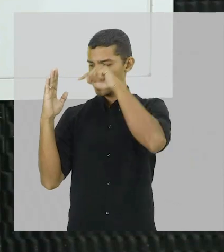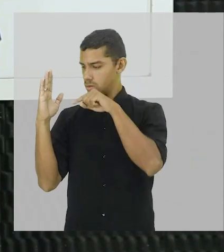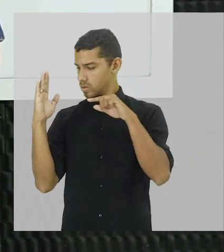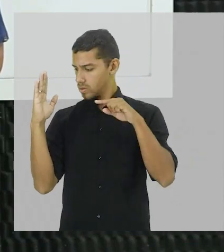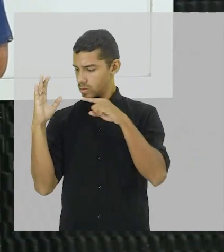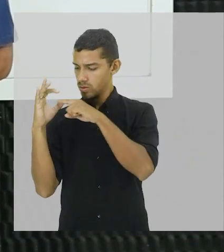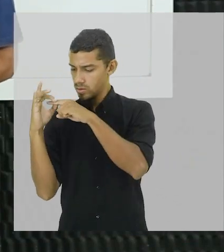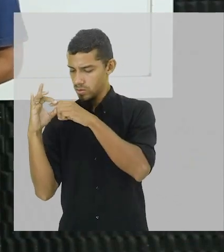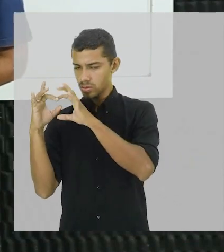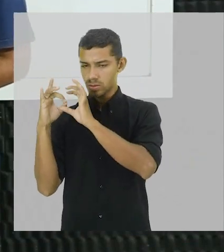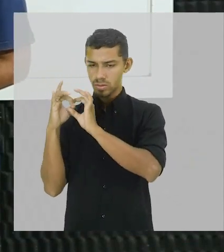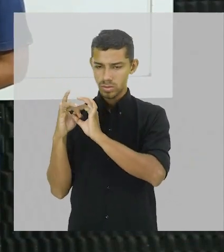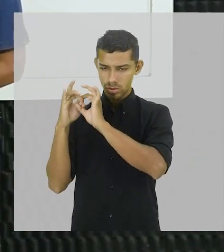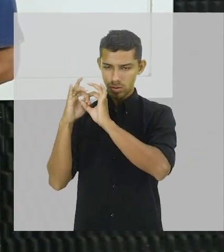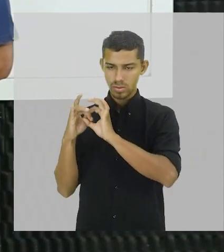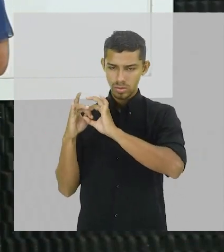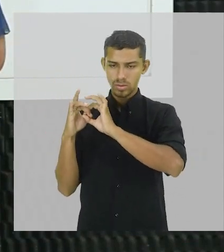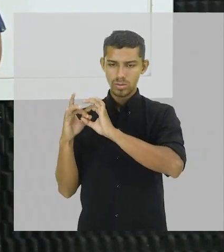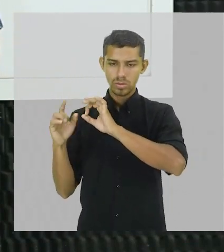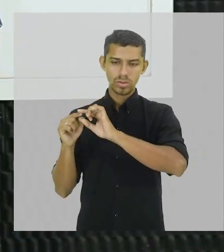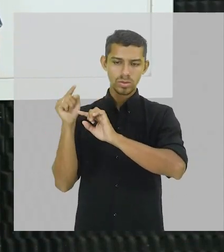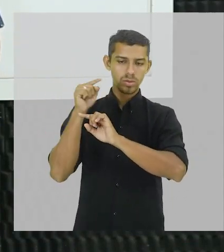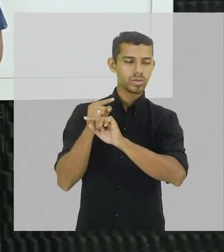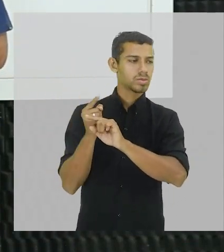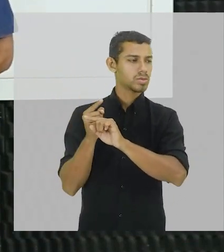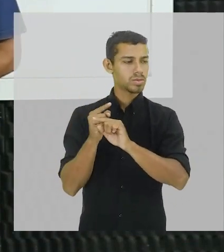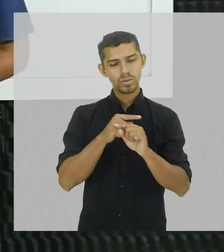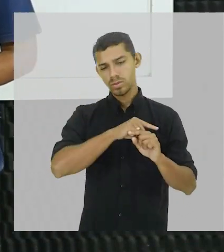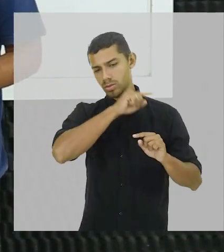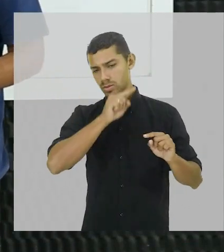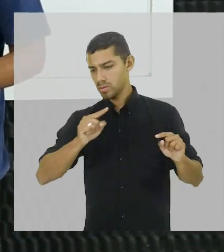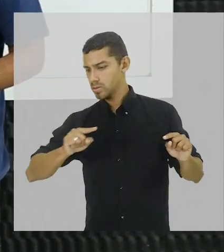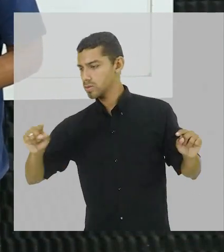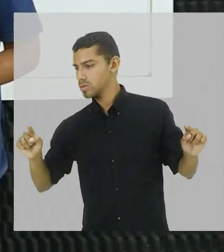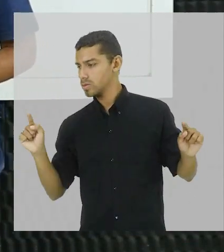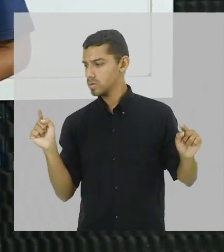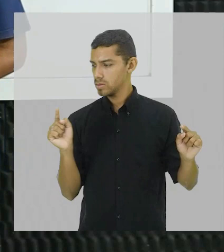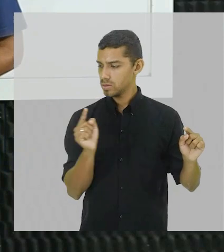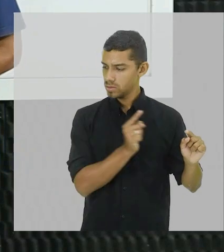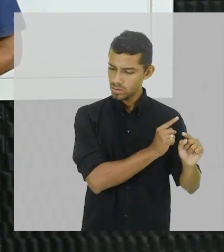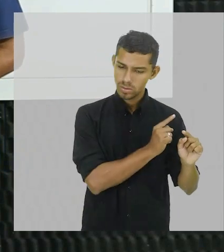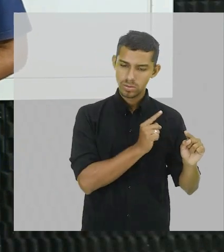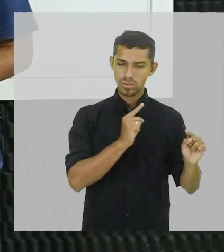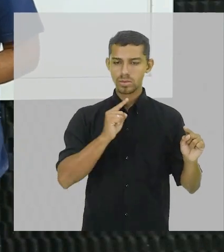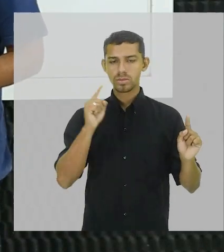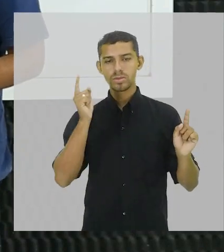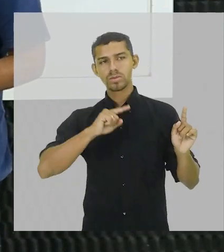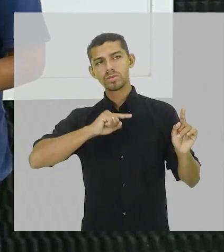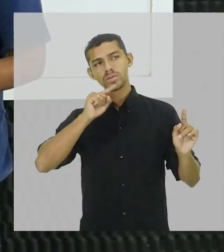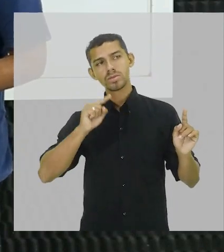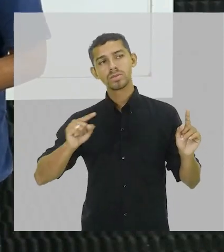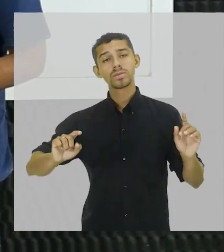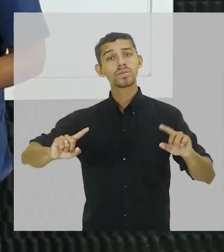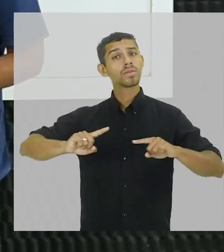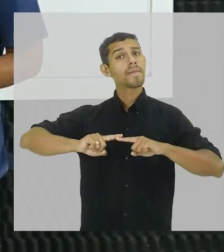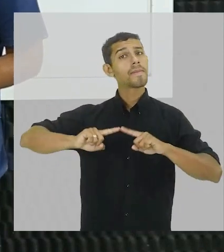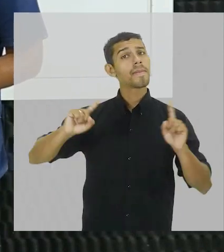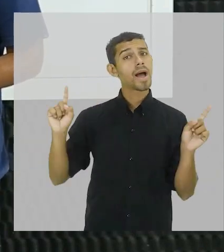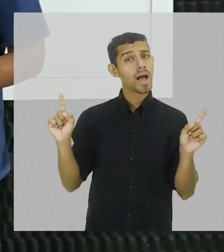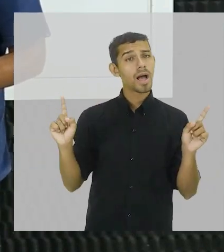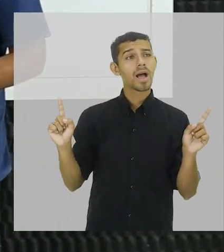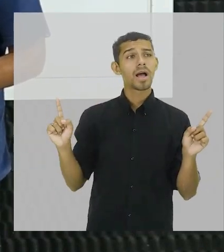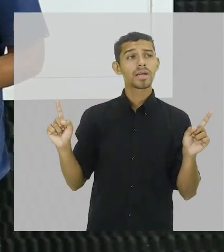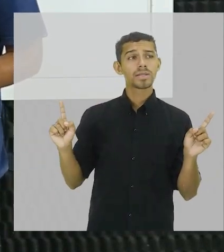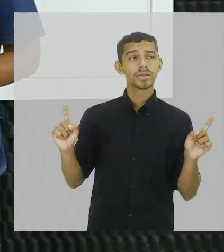é fixa, ela vai refletir, vai ter o processo que nós chamamos de reflexão dessa onda, só que ela vai